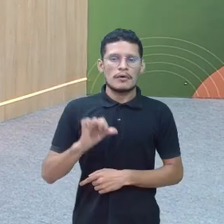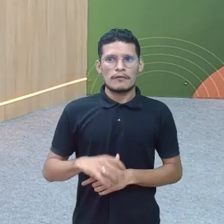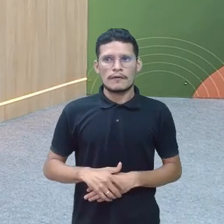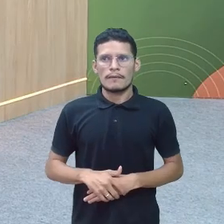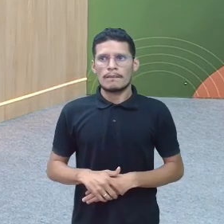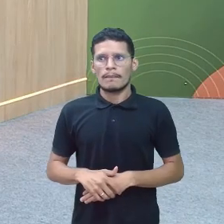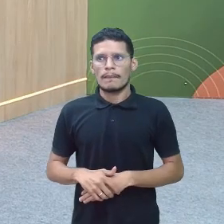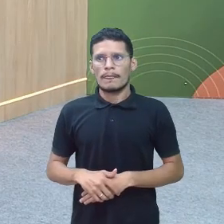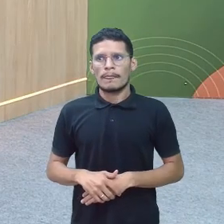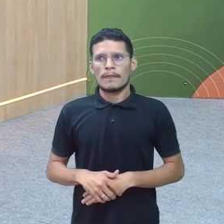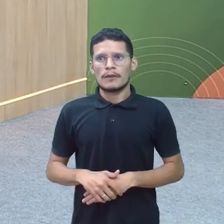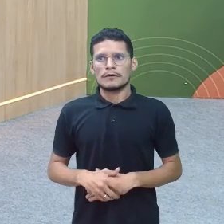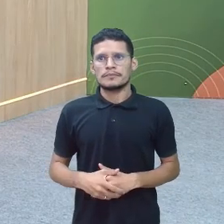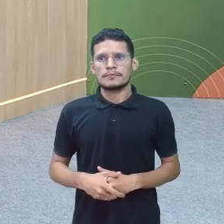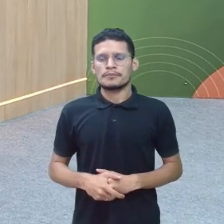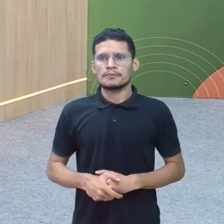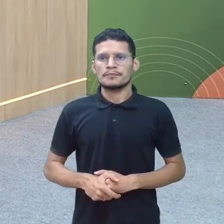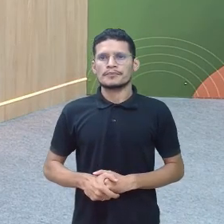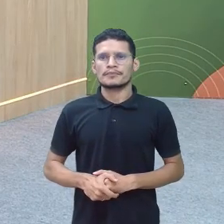tá?